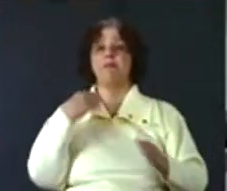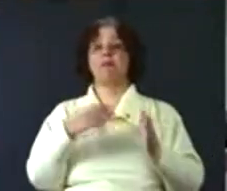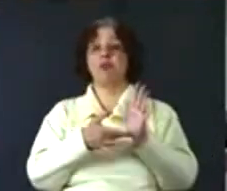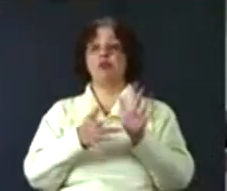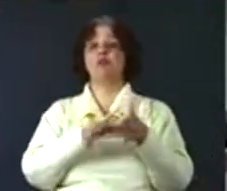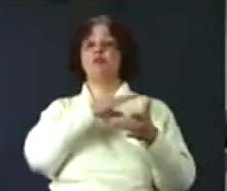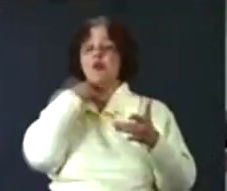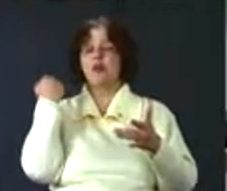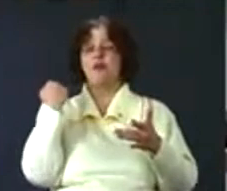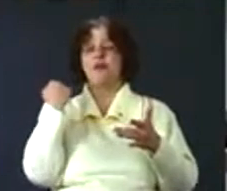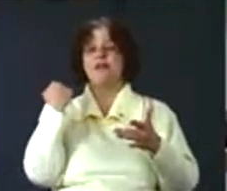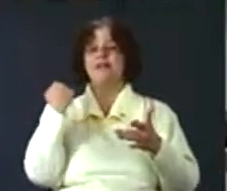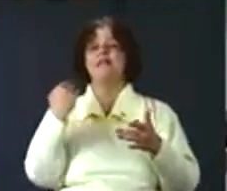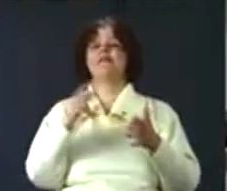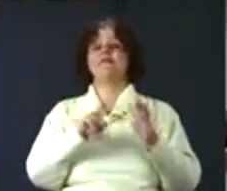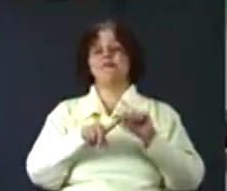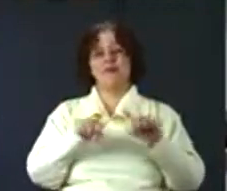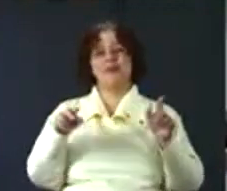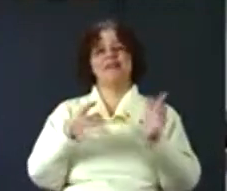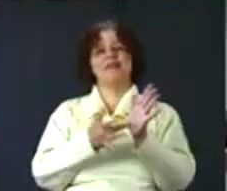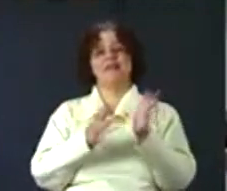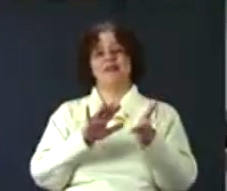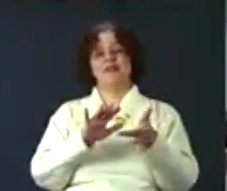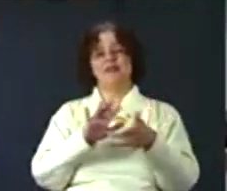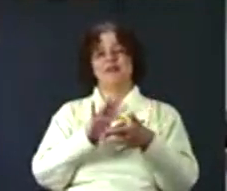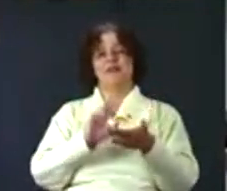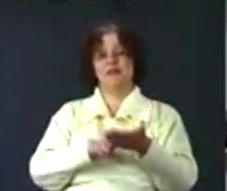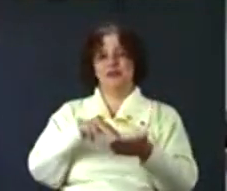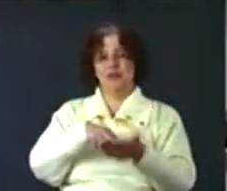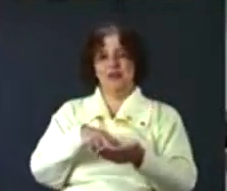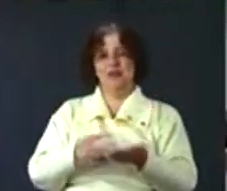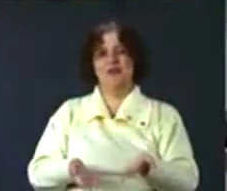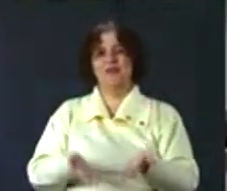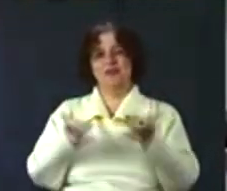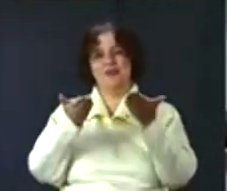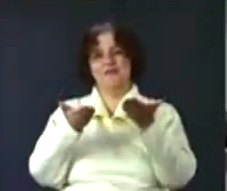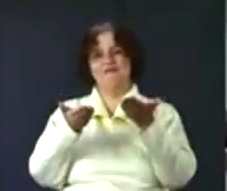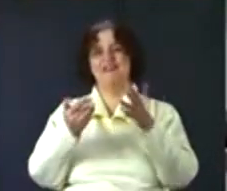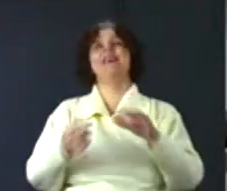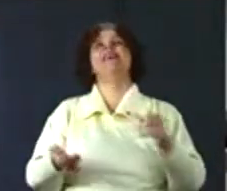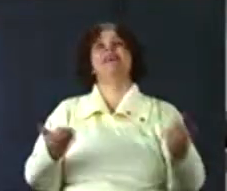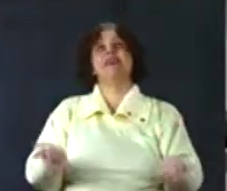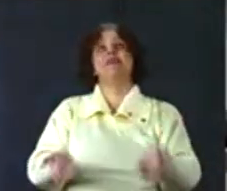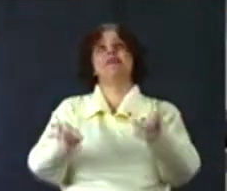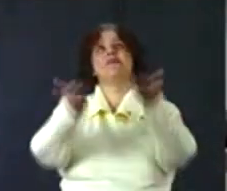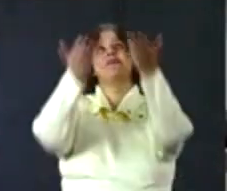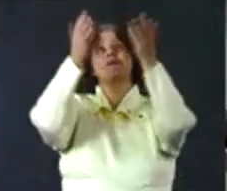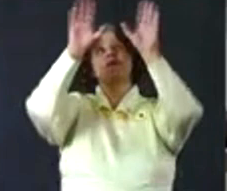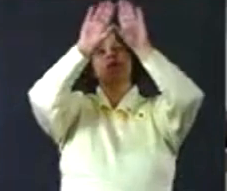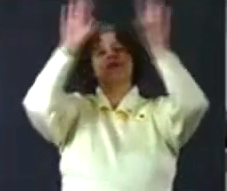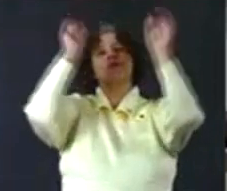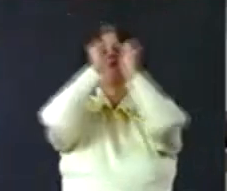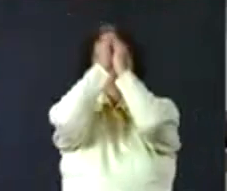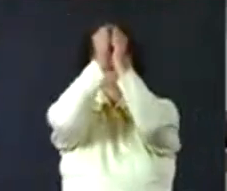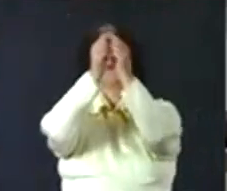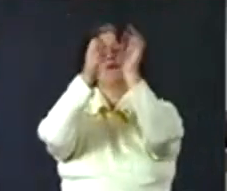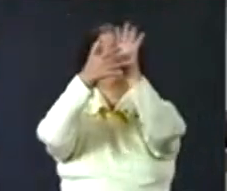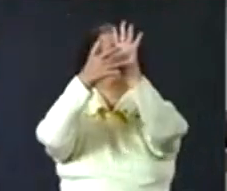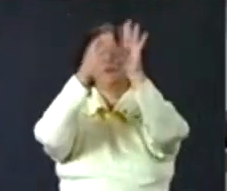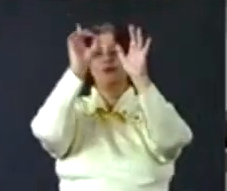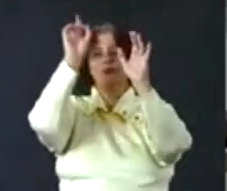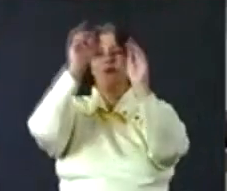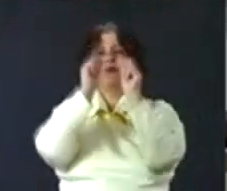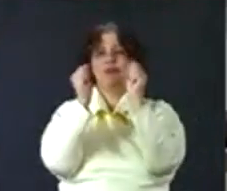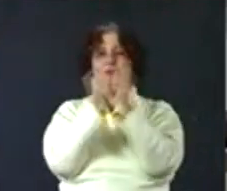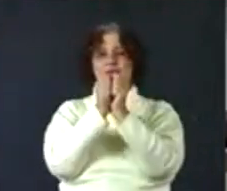deter, e ele tornou a viver, e ele foi elevado aos céus, e está à destra de Deus Pai, e intercede